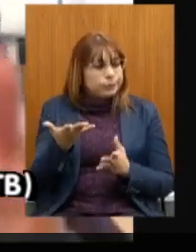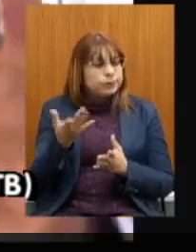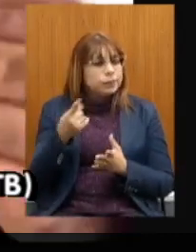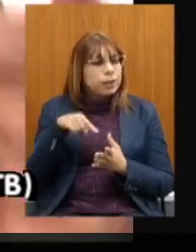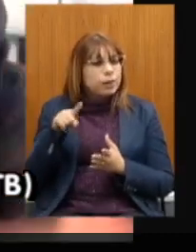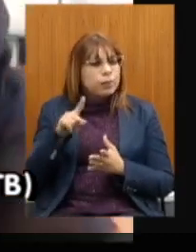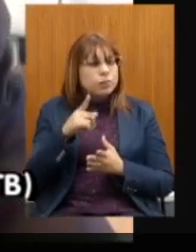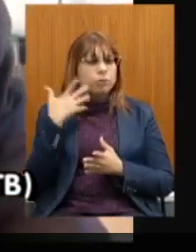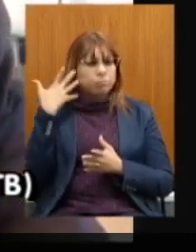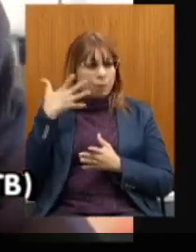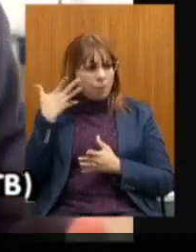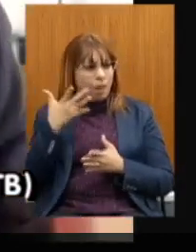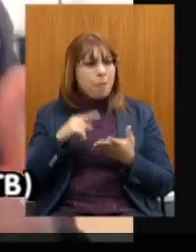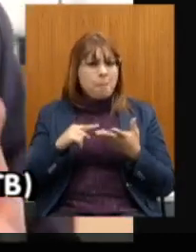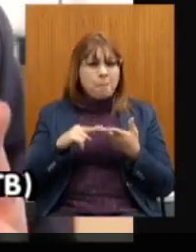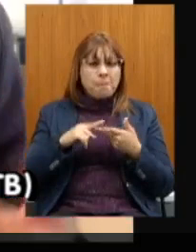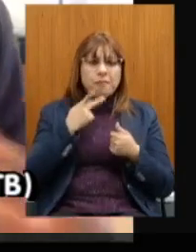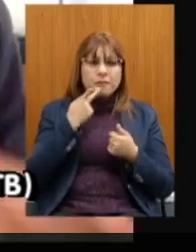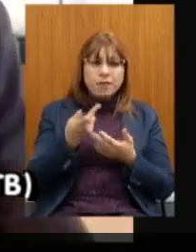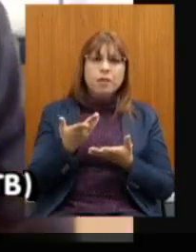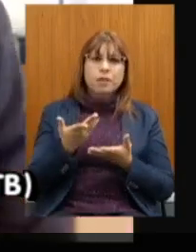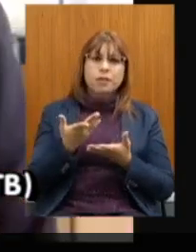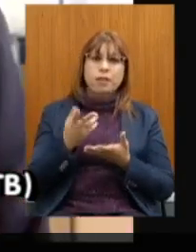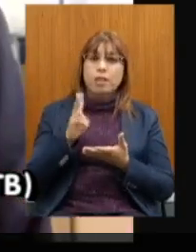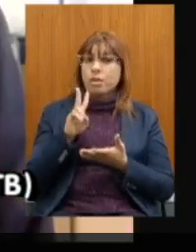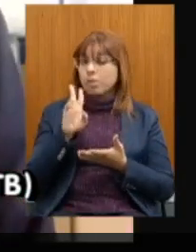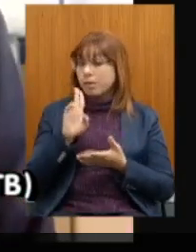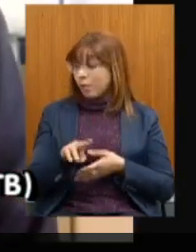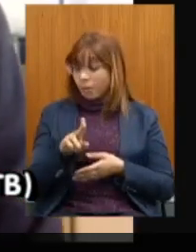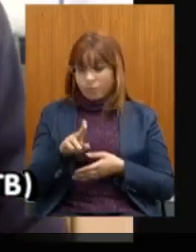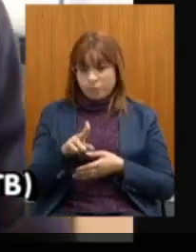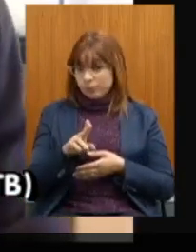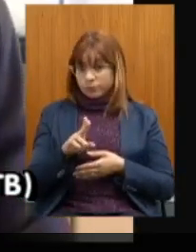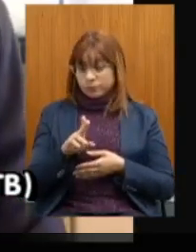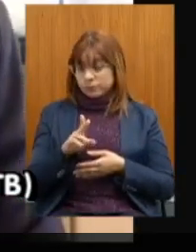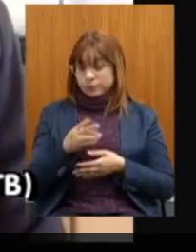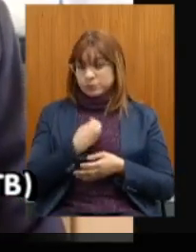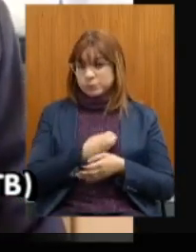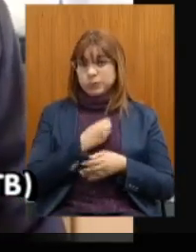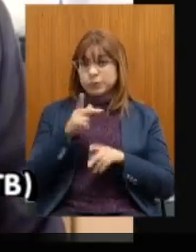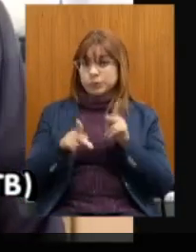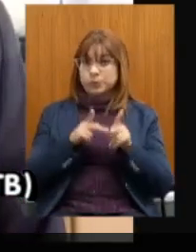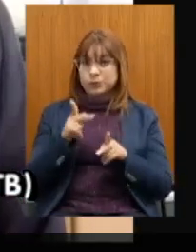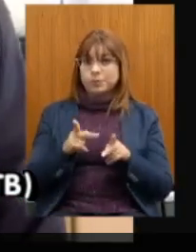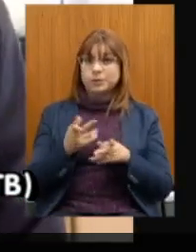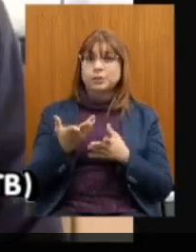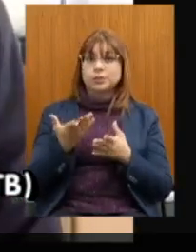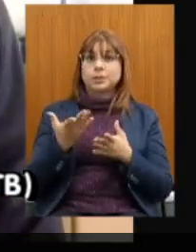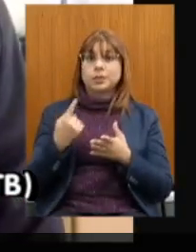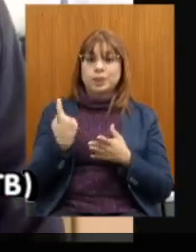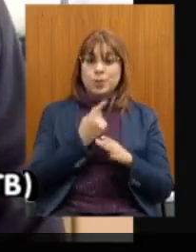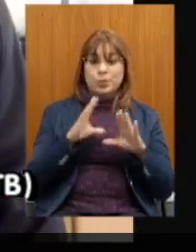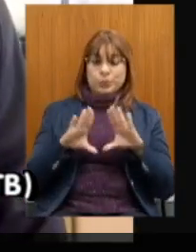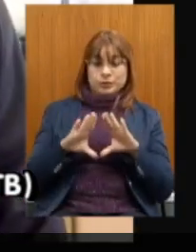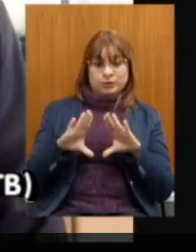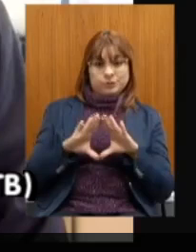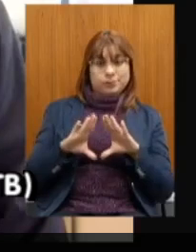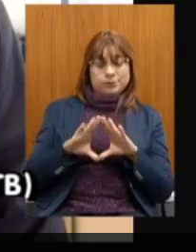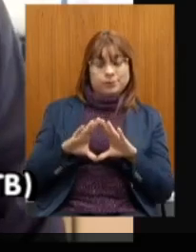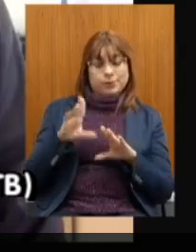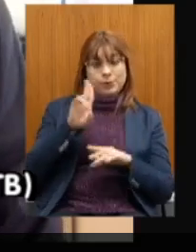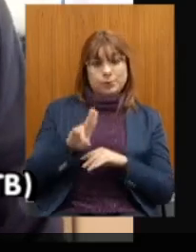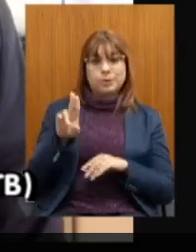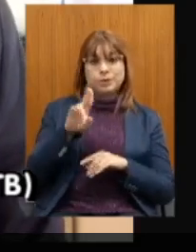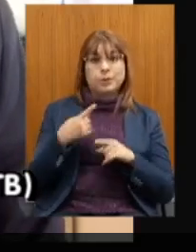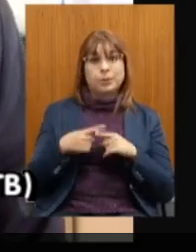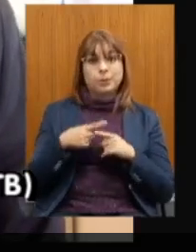essa participação, que não é uma efetiva participação popular, seja usada nesse sentido pelo próprio Parlamento, uma vez que